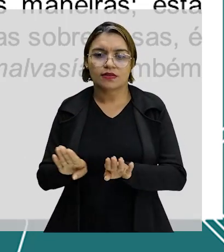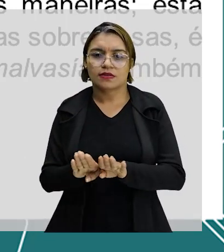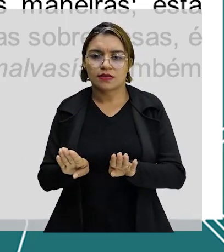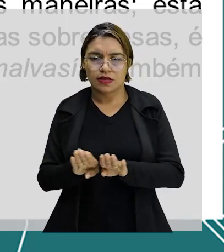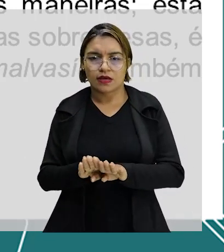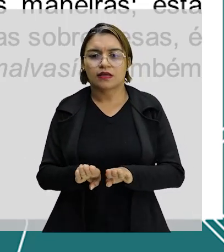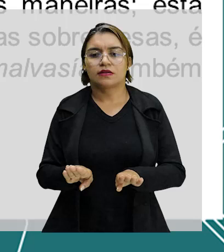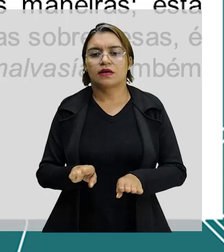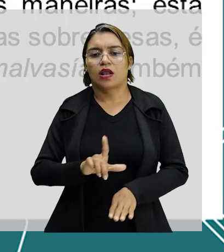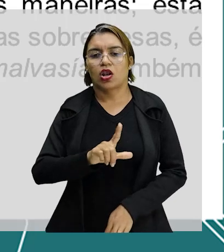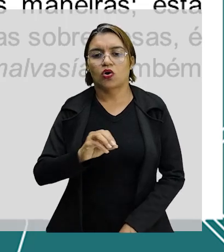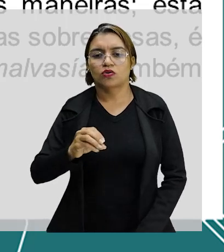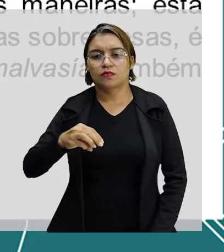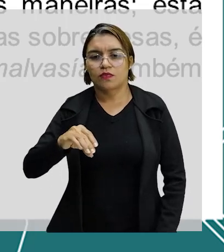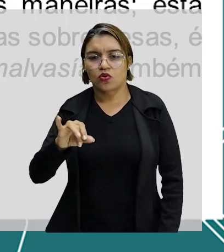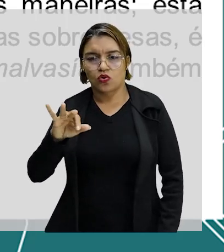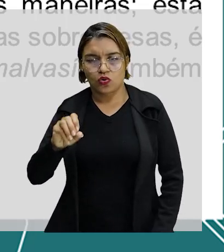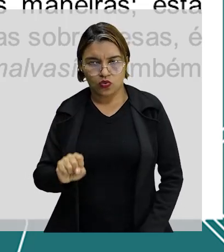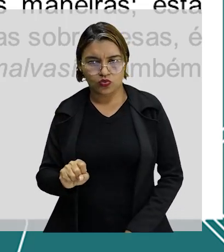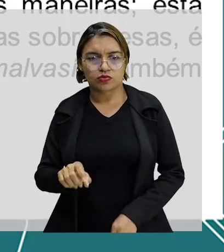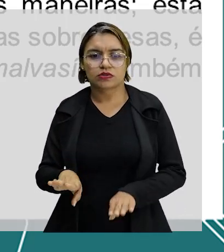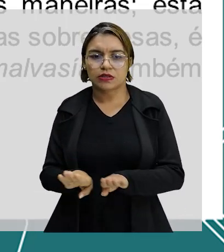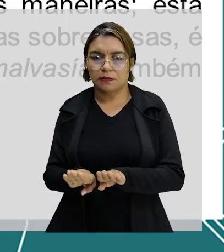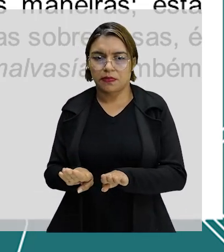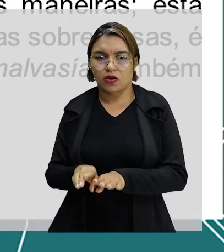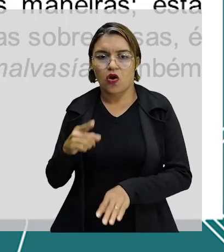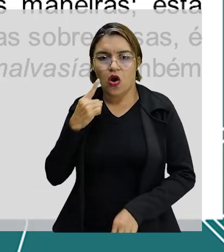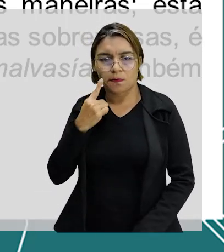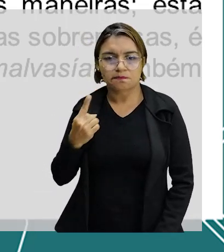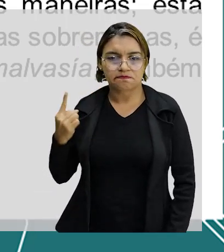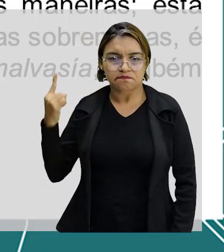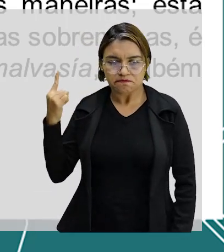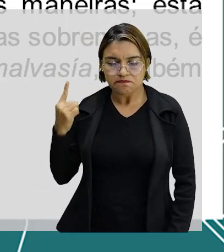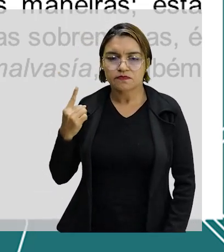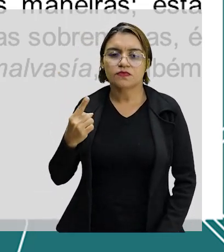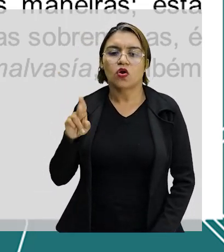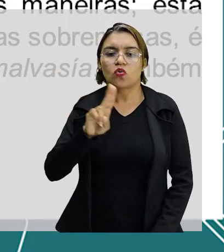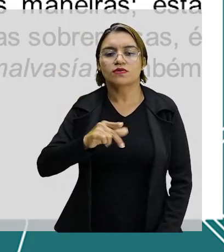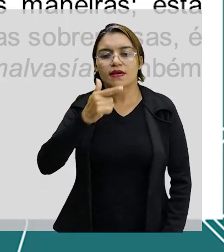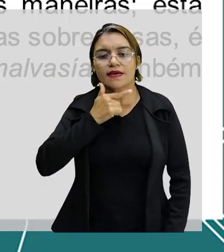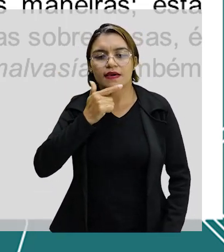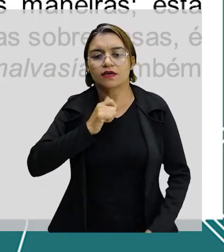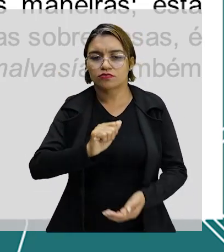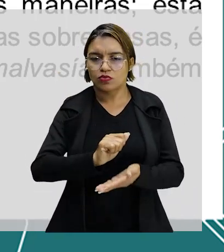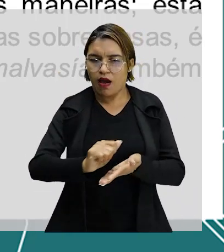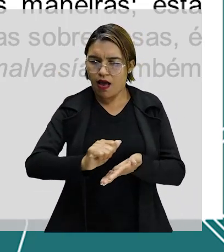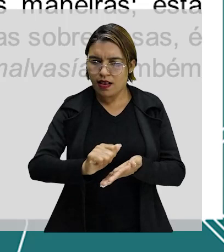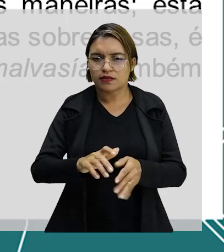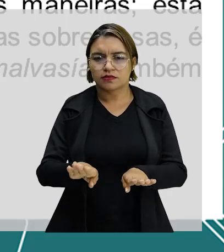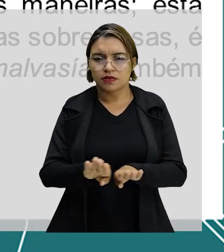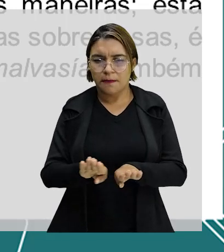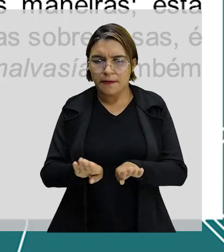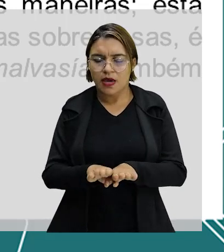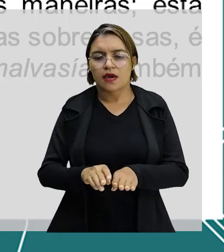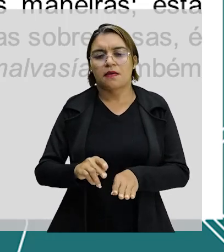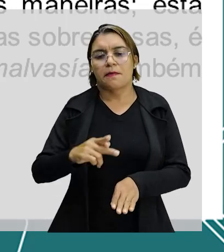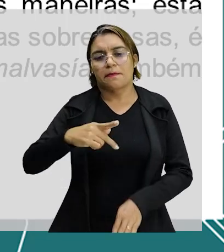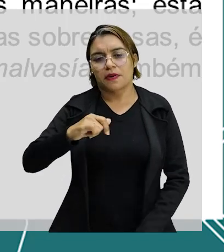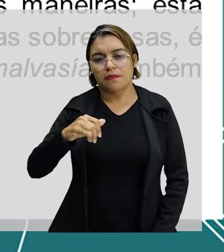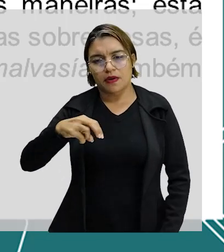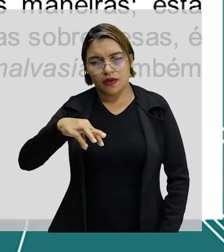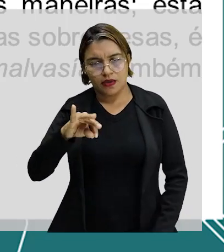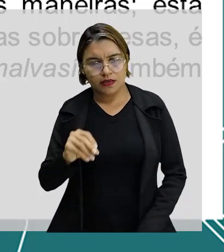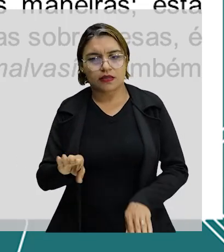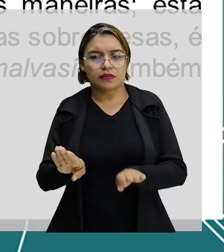morro picon e o almogrote, feito com queijo ralado, pimenta vermelha e azeite,